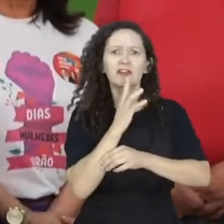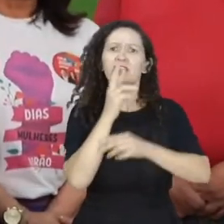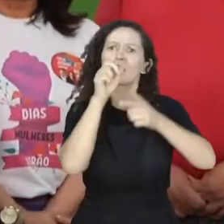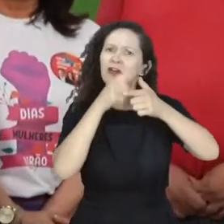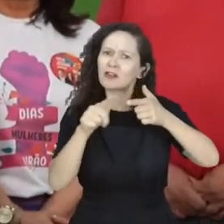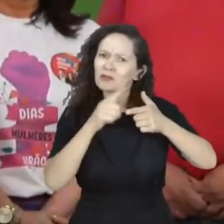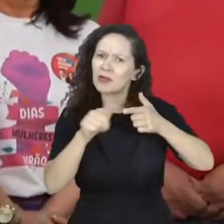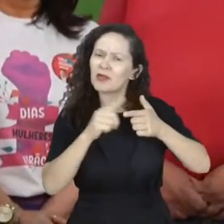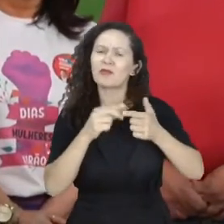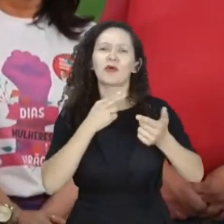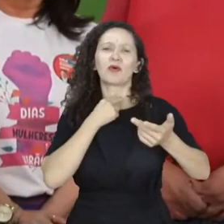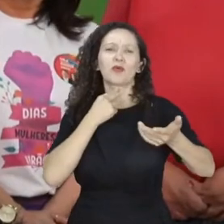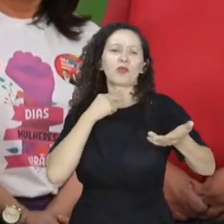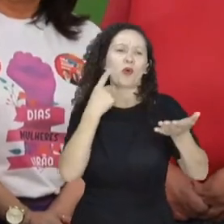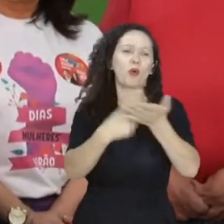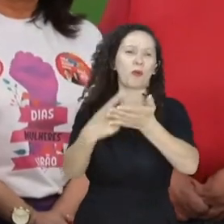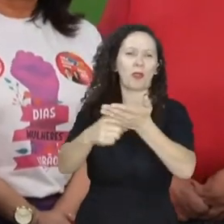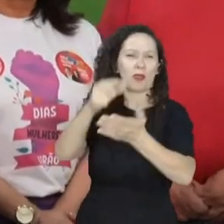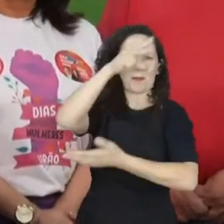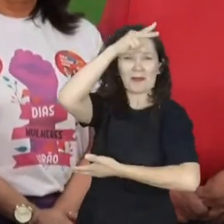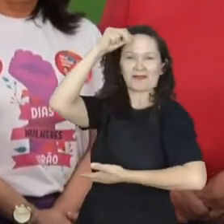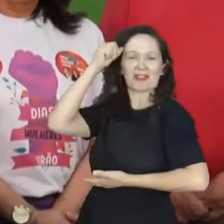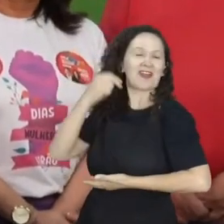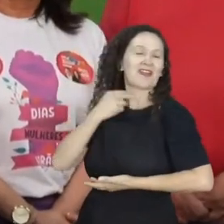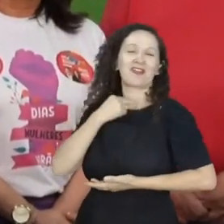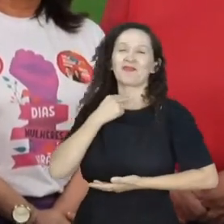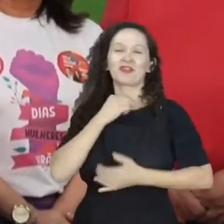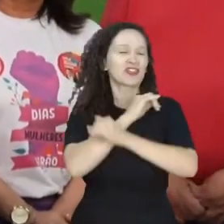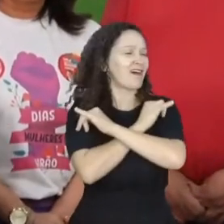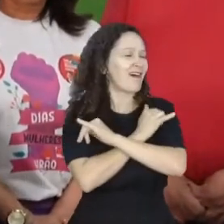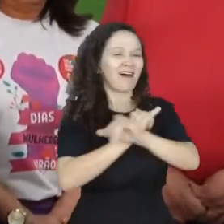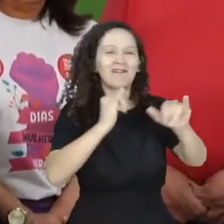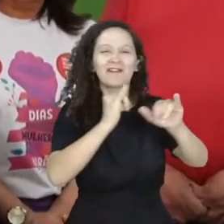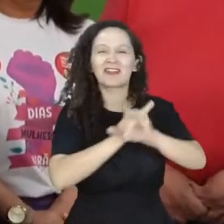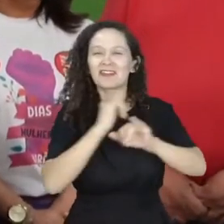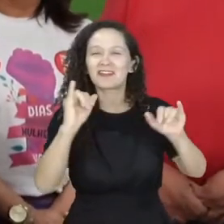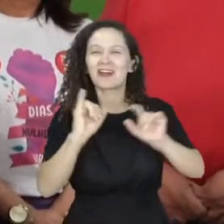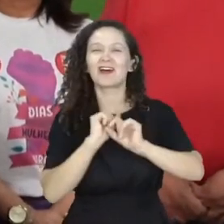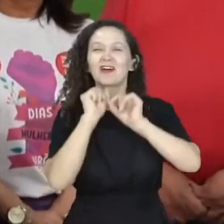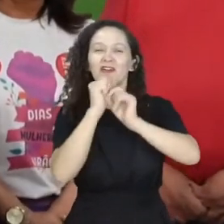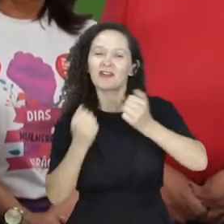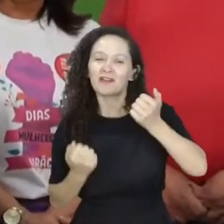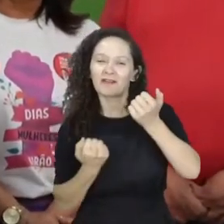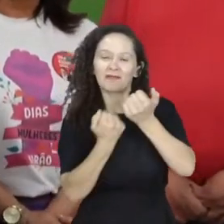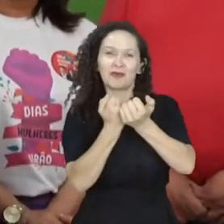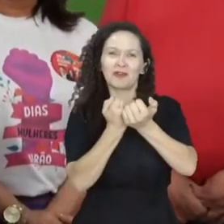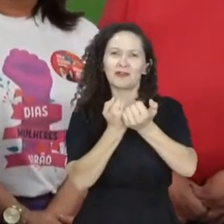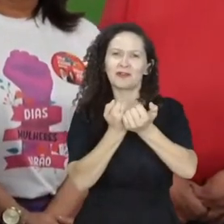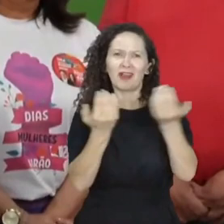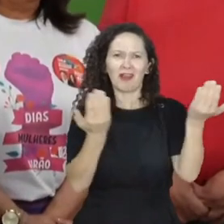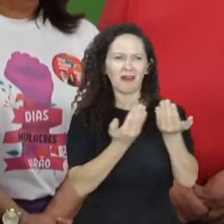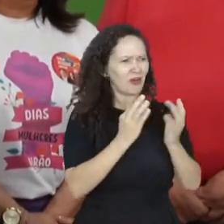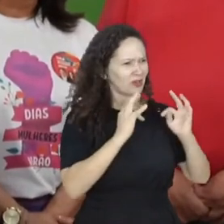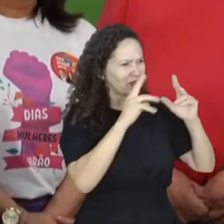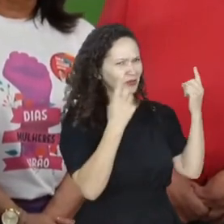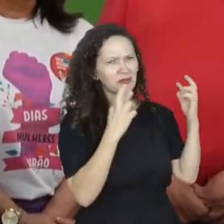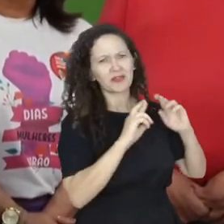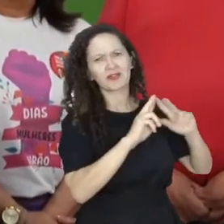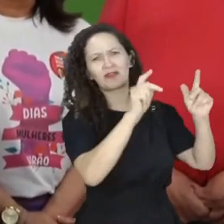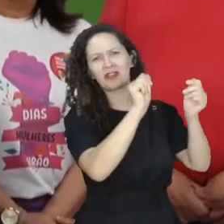gente não podia fazer acordo com o prefeito, a gente não podia anunciar dinheiro, não podia anunciar plano. Podia... Ele está fazendo tudo.